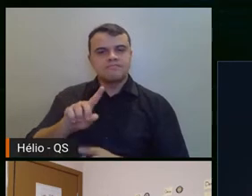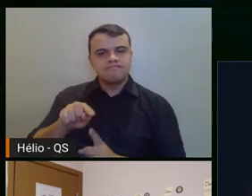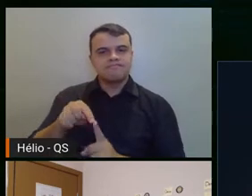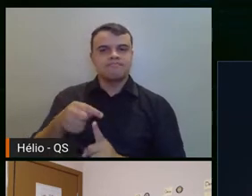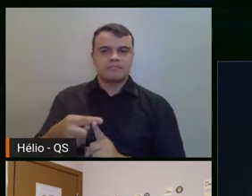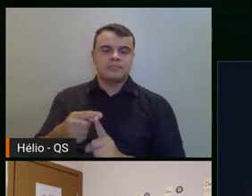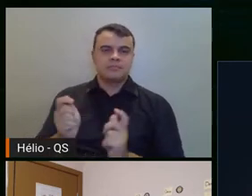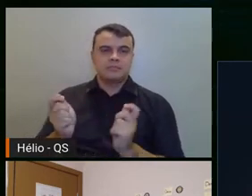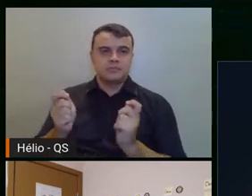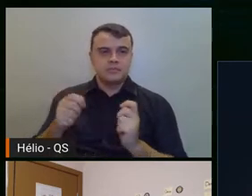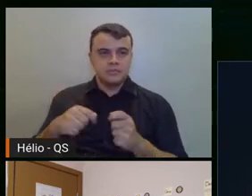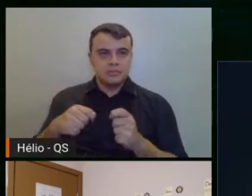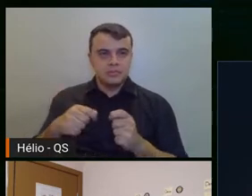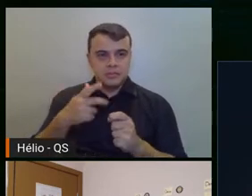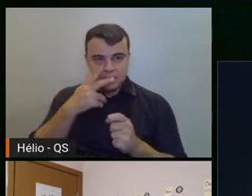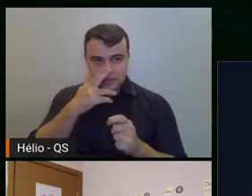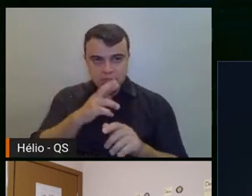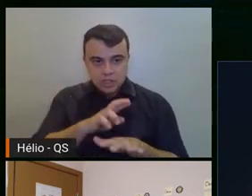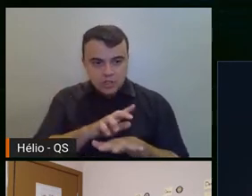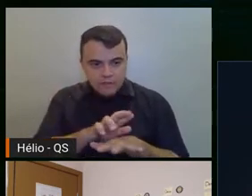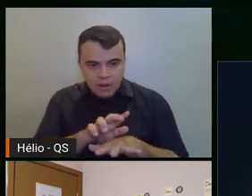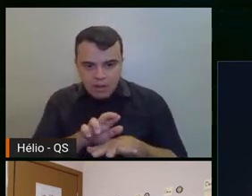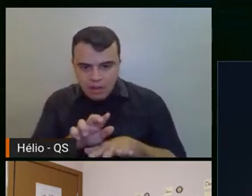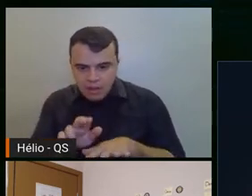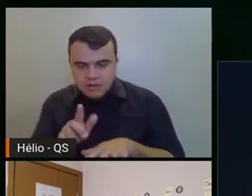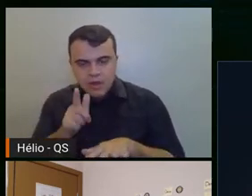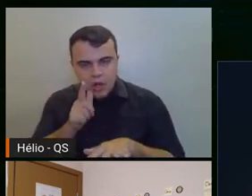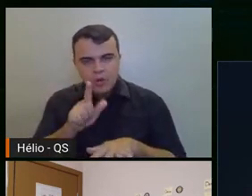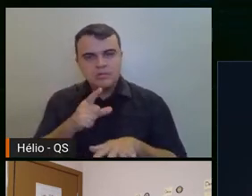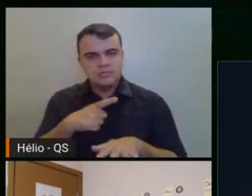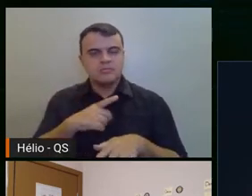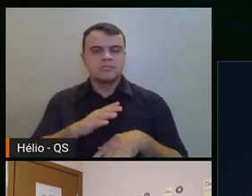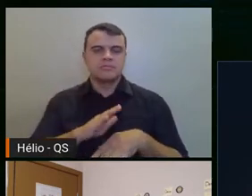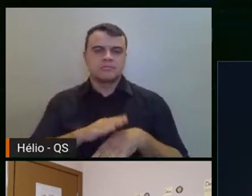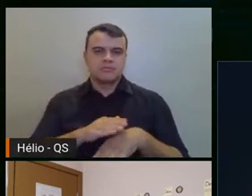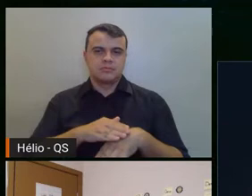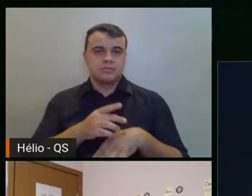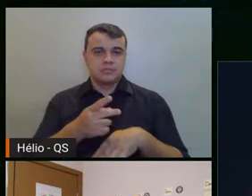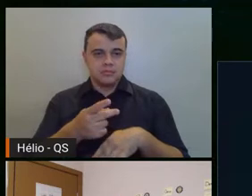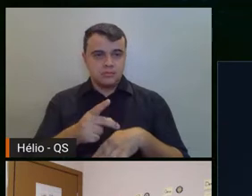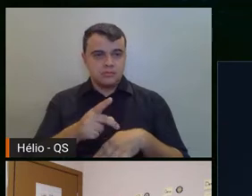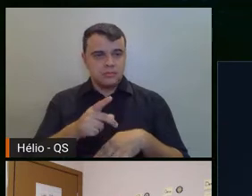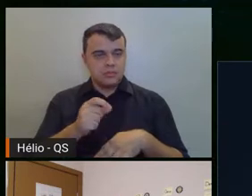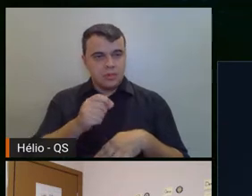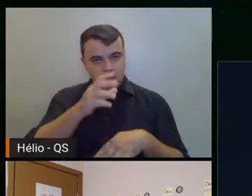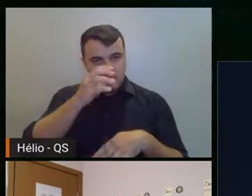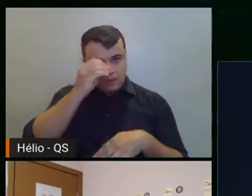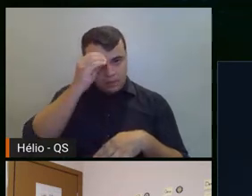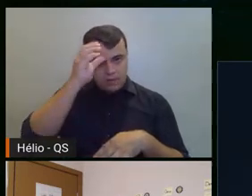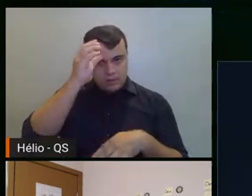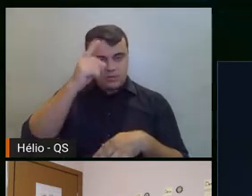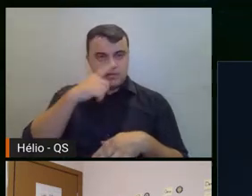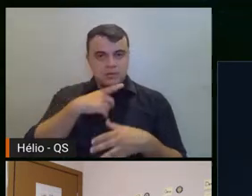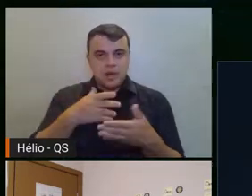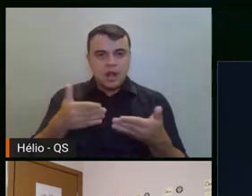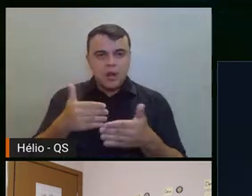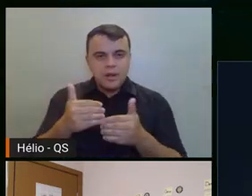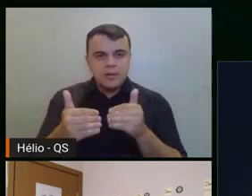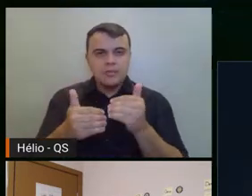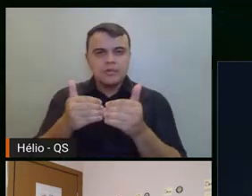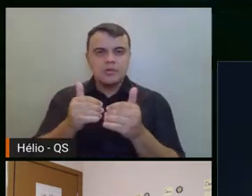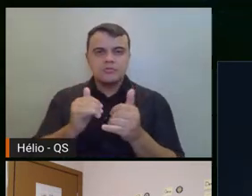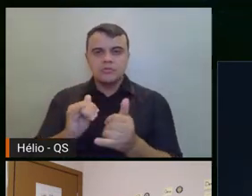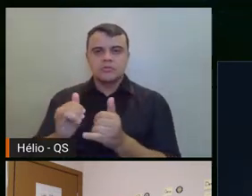o verdadeiro canivete suíço que você vai ter ali na sua mão justamente quando a gente fala de atender ali o processo de